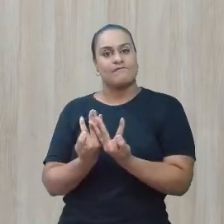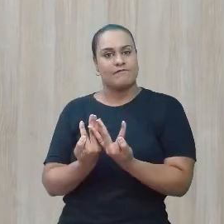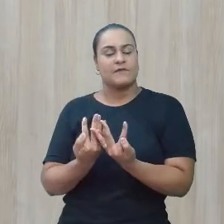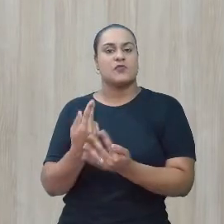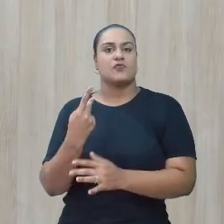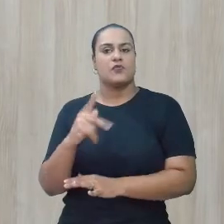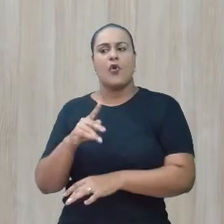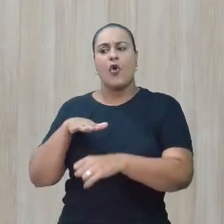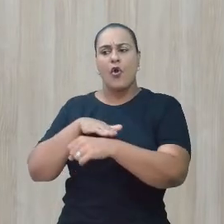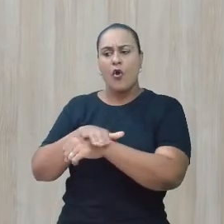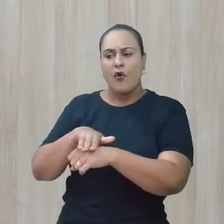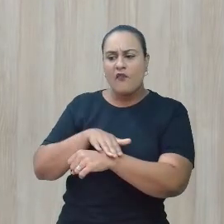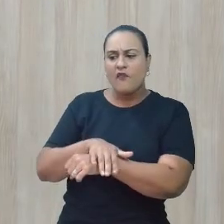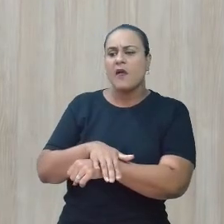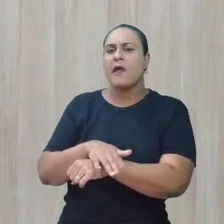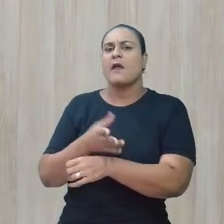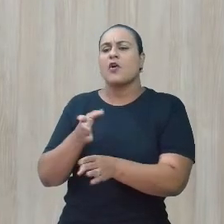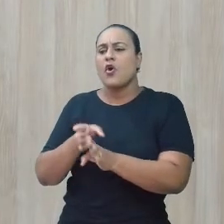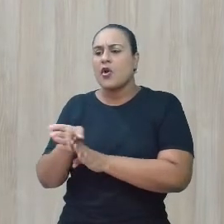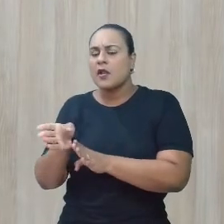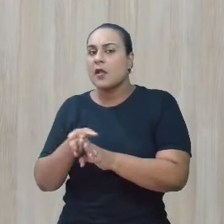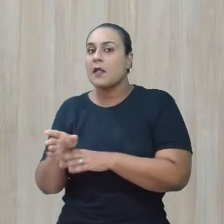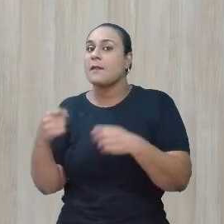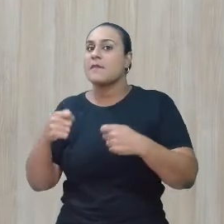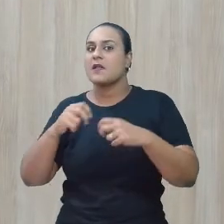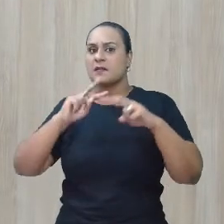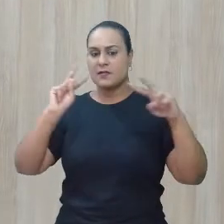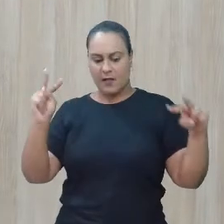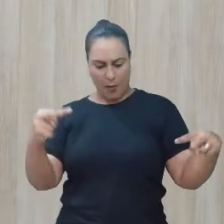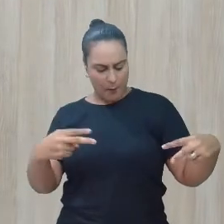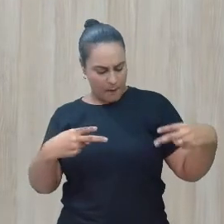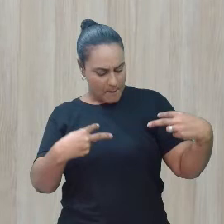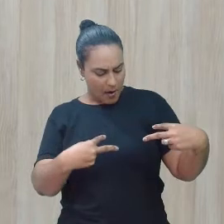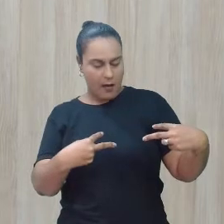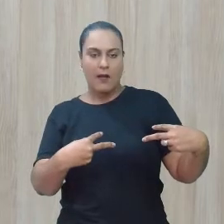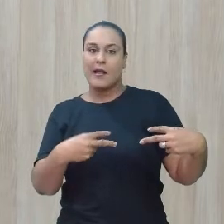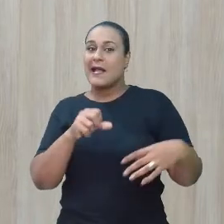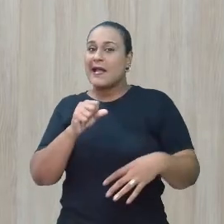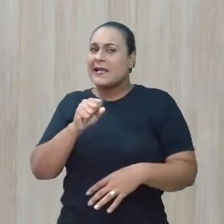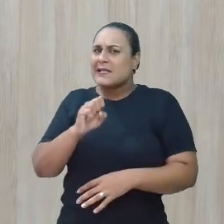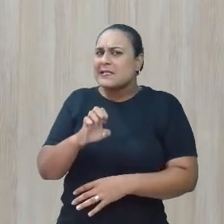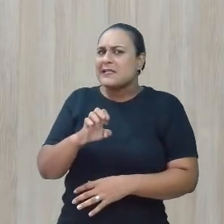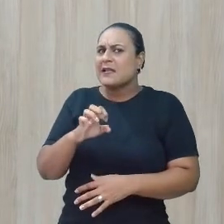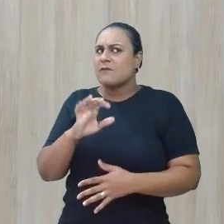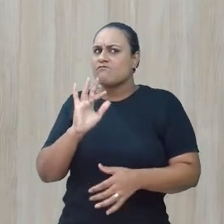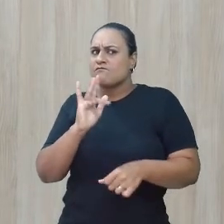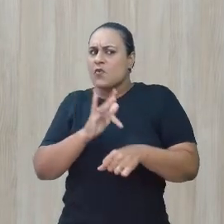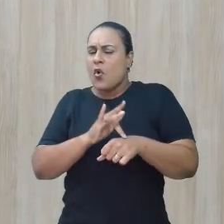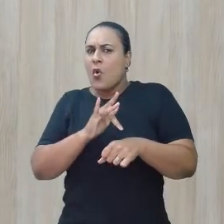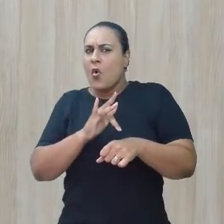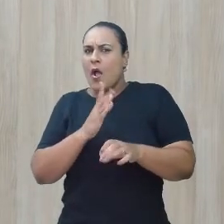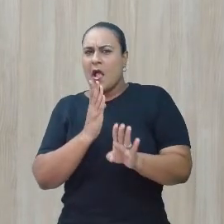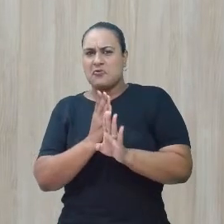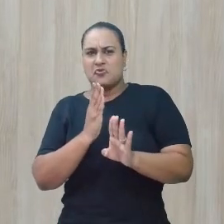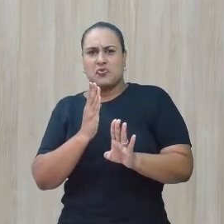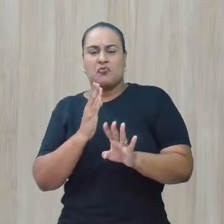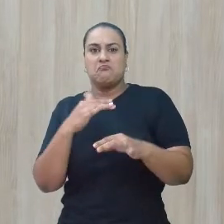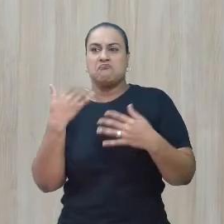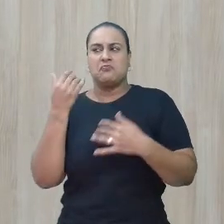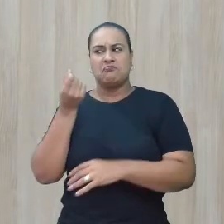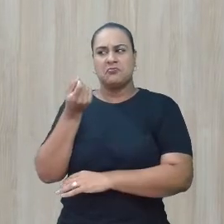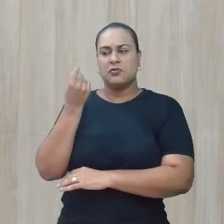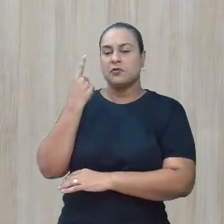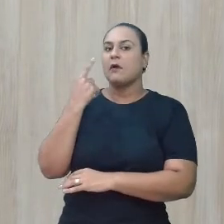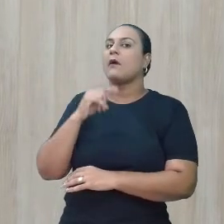digam que elas precisam fazer o autoexame e se tiver alguma anormalidade no seio, que procurem a ajuda de um mastologista,